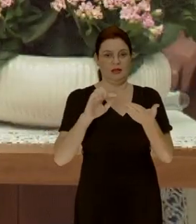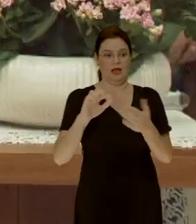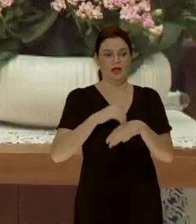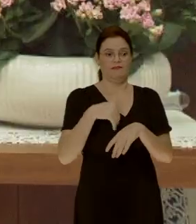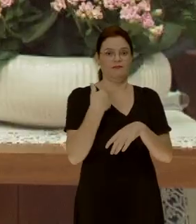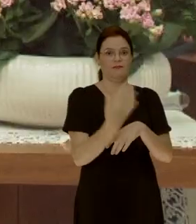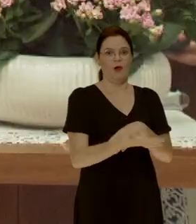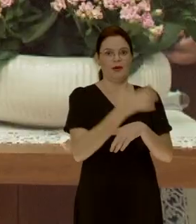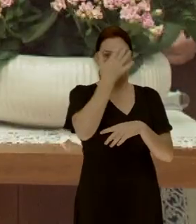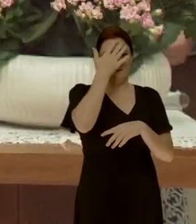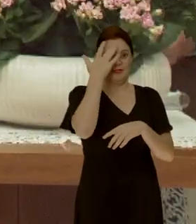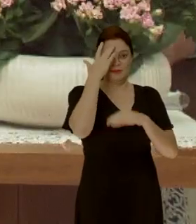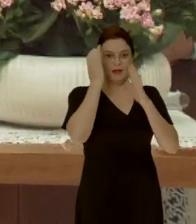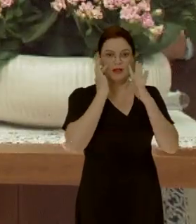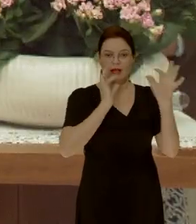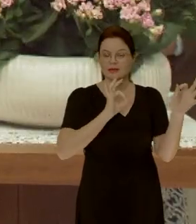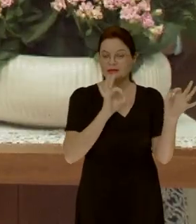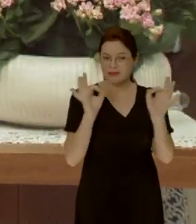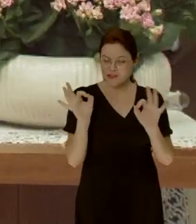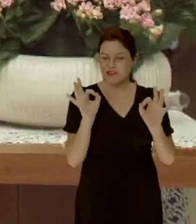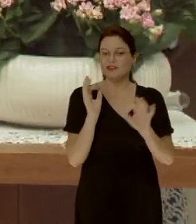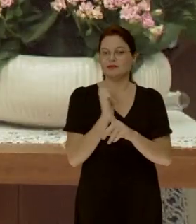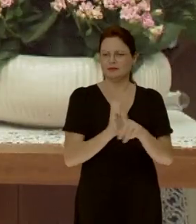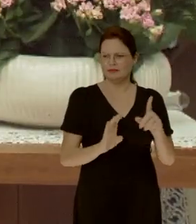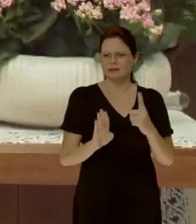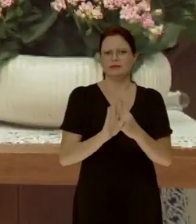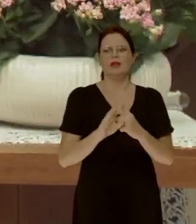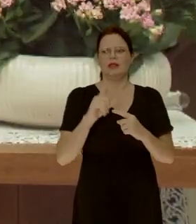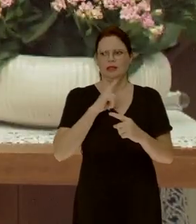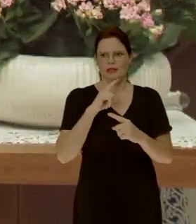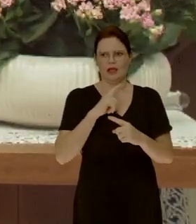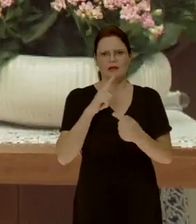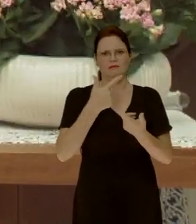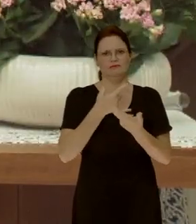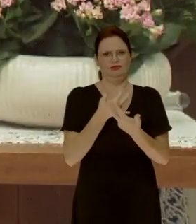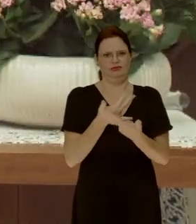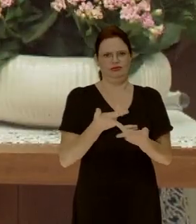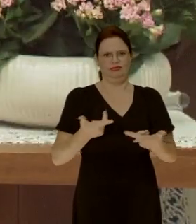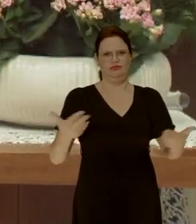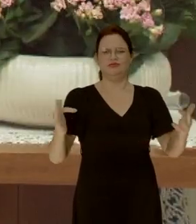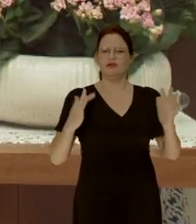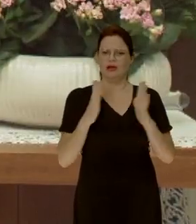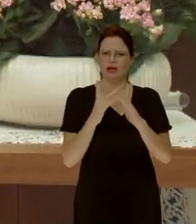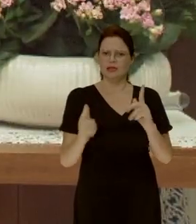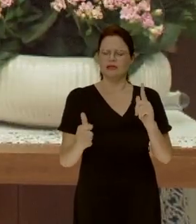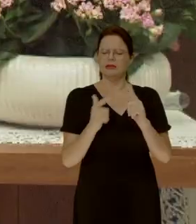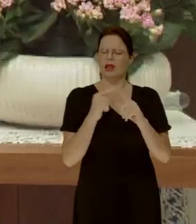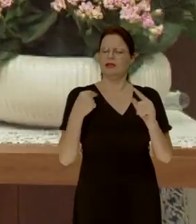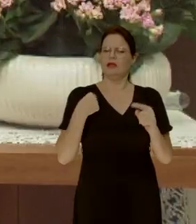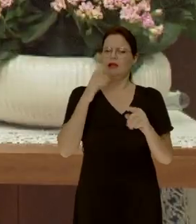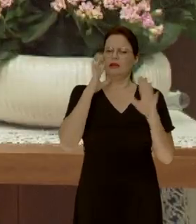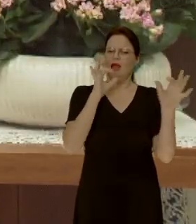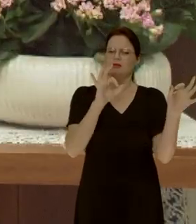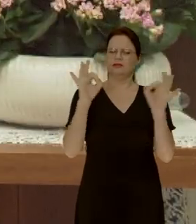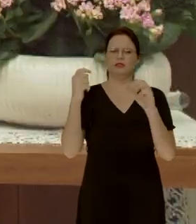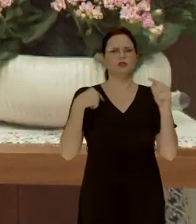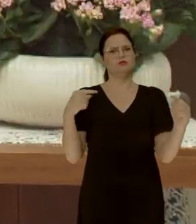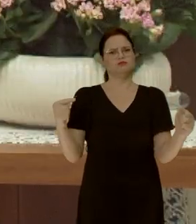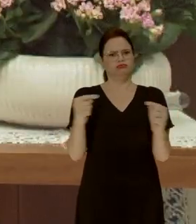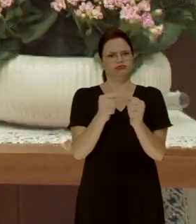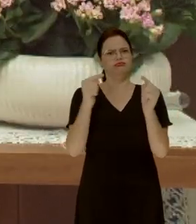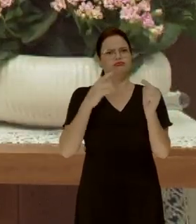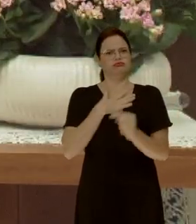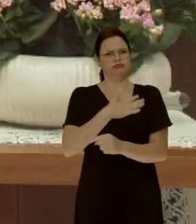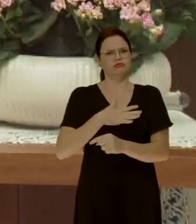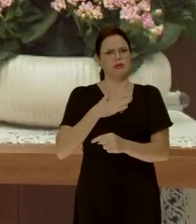está se agregando, presbíteros de igrejas de vários, se identificando. O